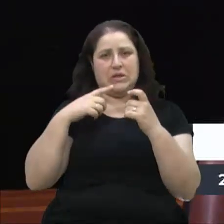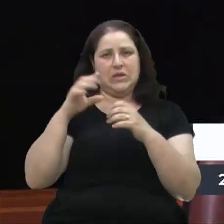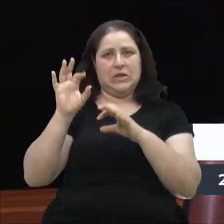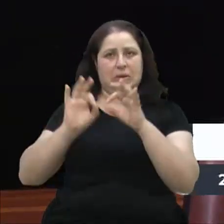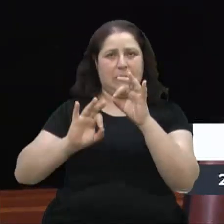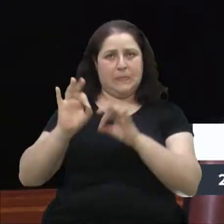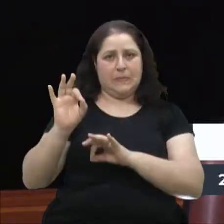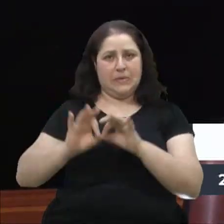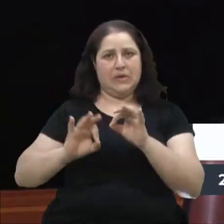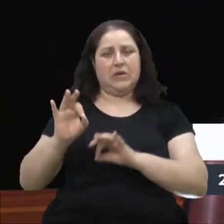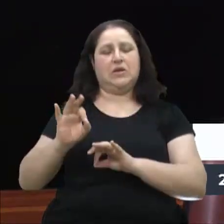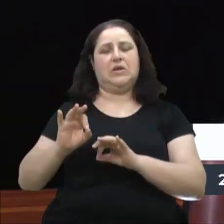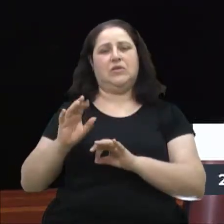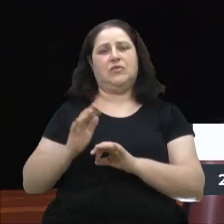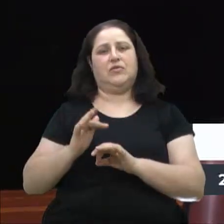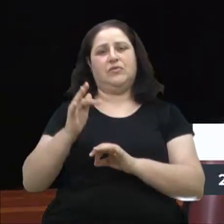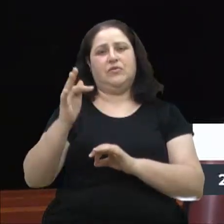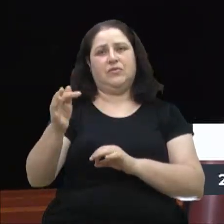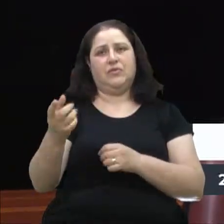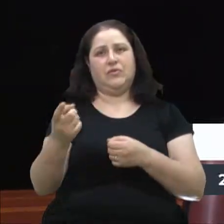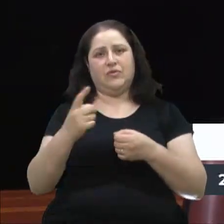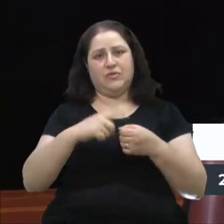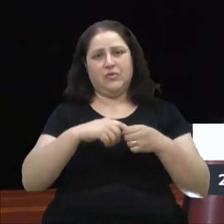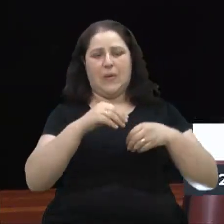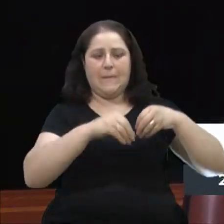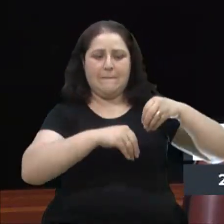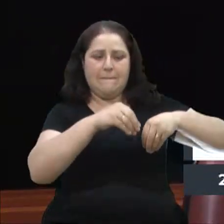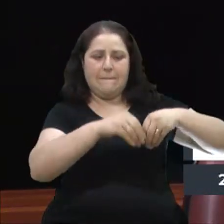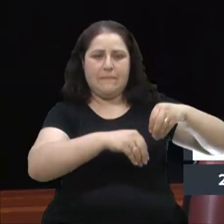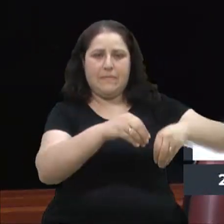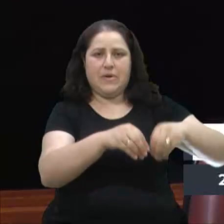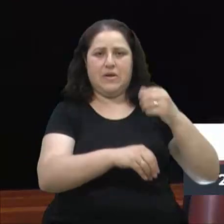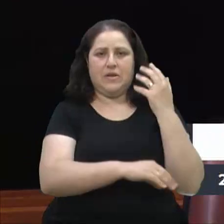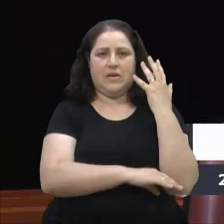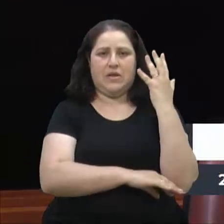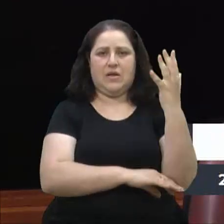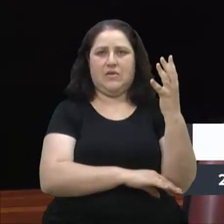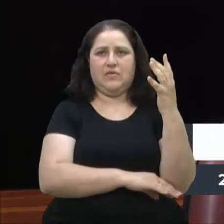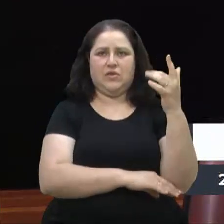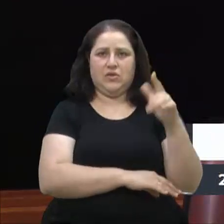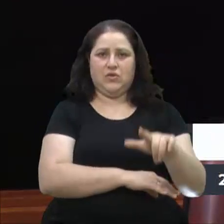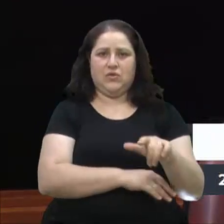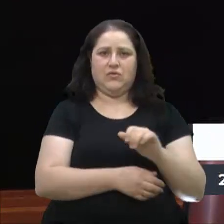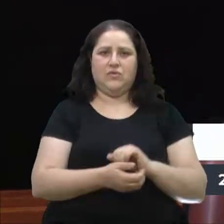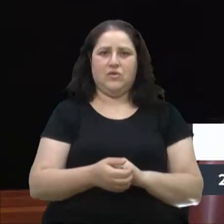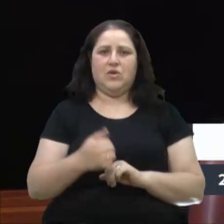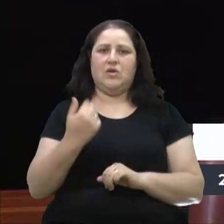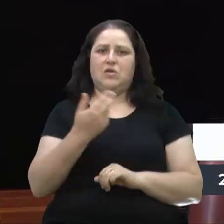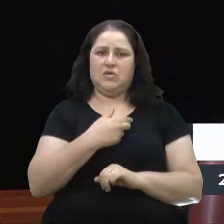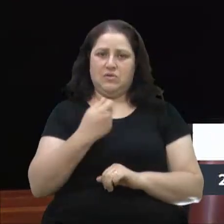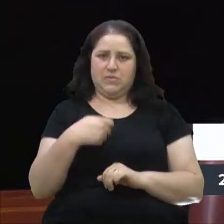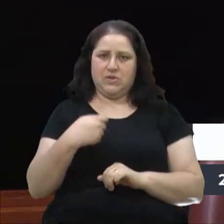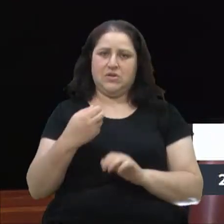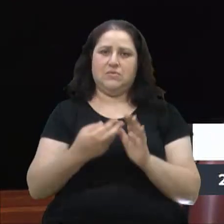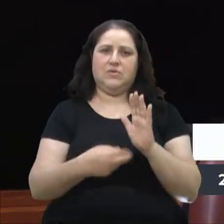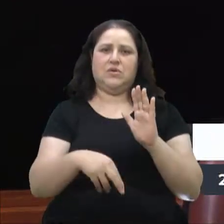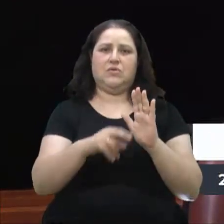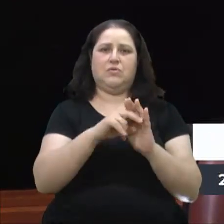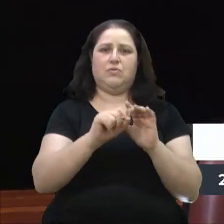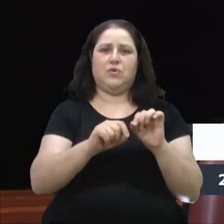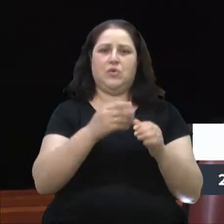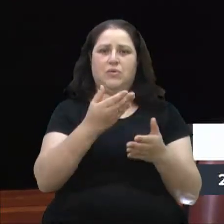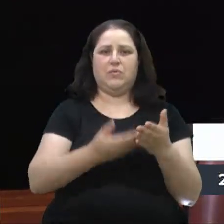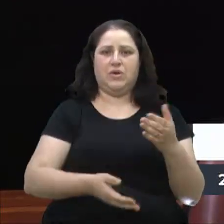para voltar a reflorestar a Amazônia de novo. Porque para nós precisamos recuperar o que foi perdido. O